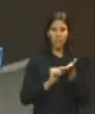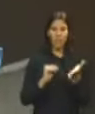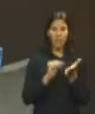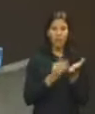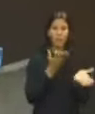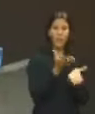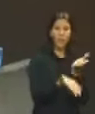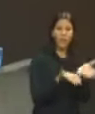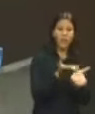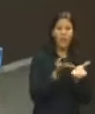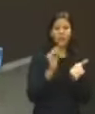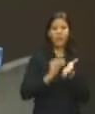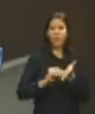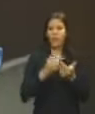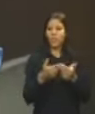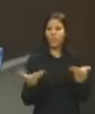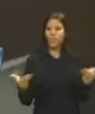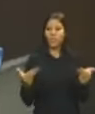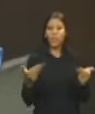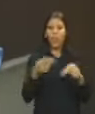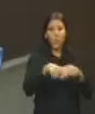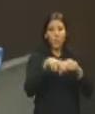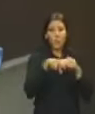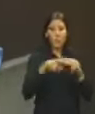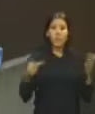cuidado gerou esta